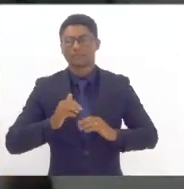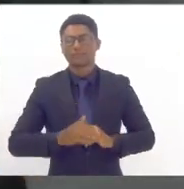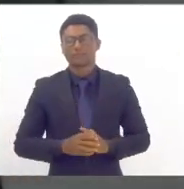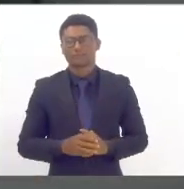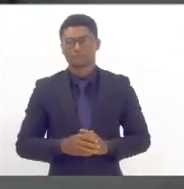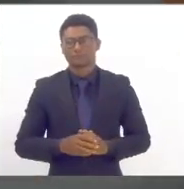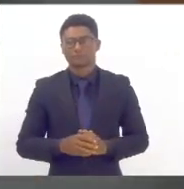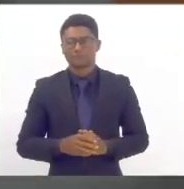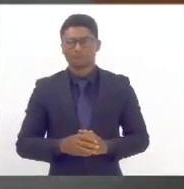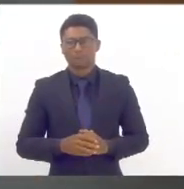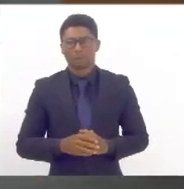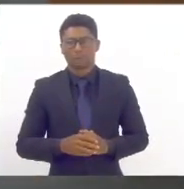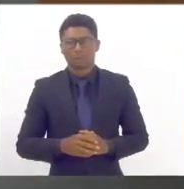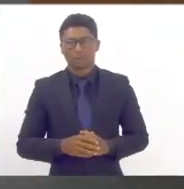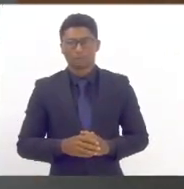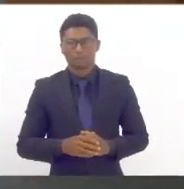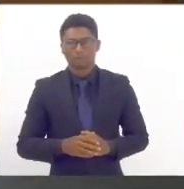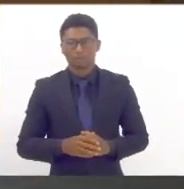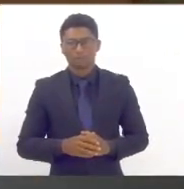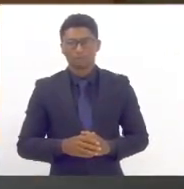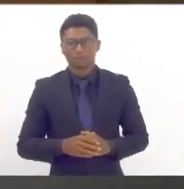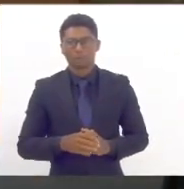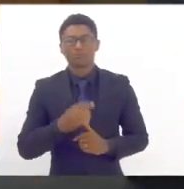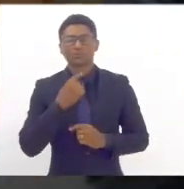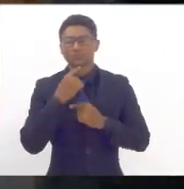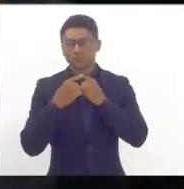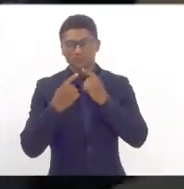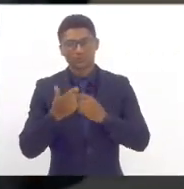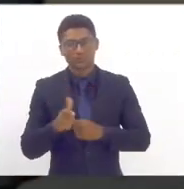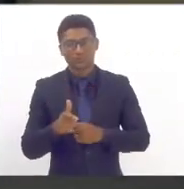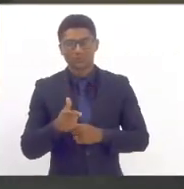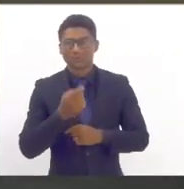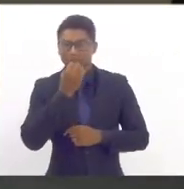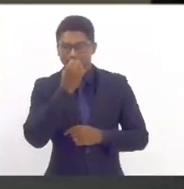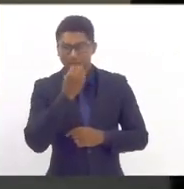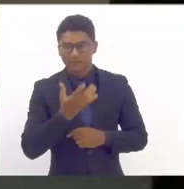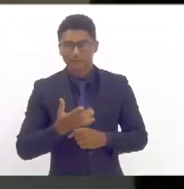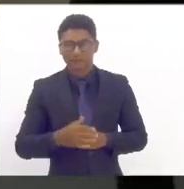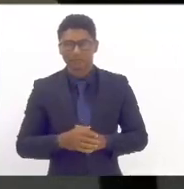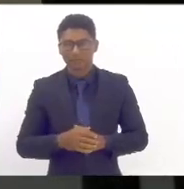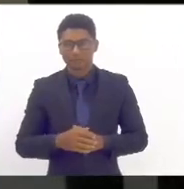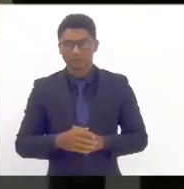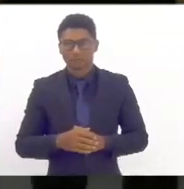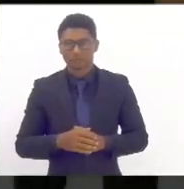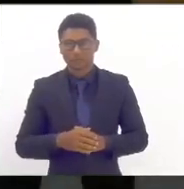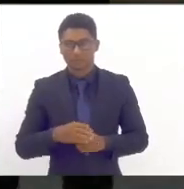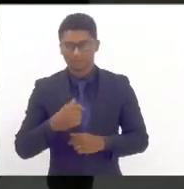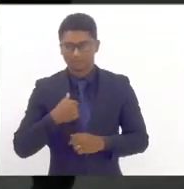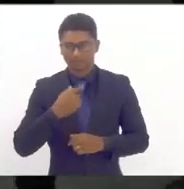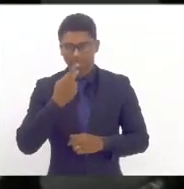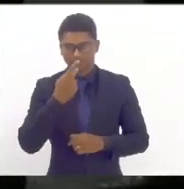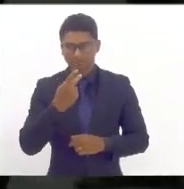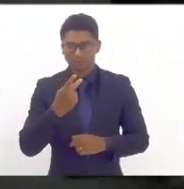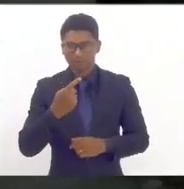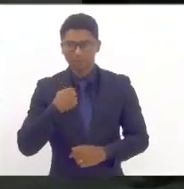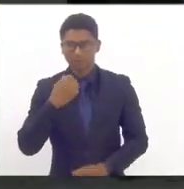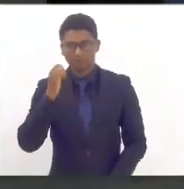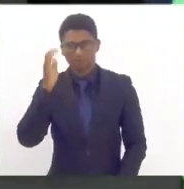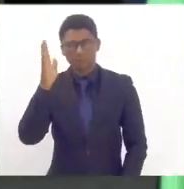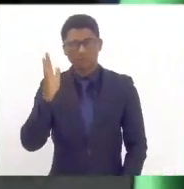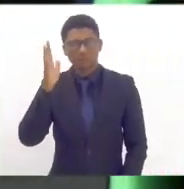E é bom, eu não tenho dúvida, muito bom, Pedro. É como eu falei aqui no discurso, muitas das